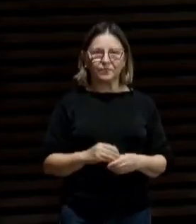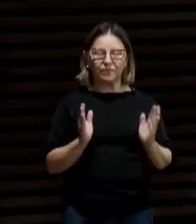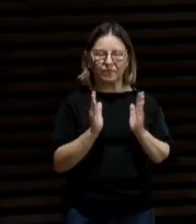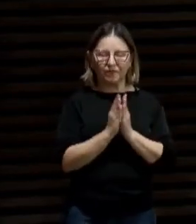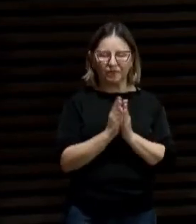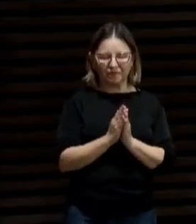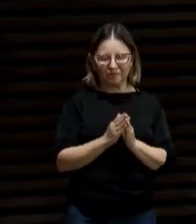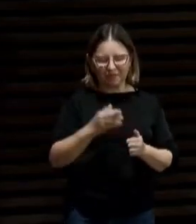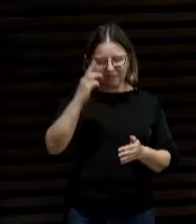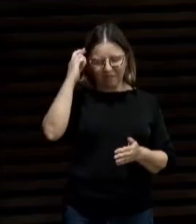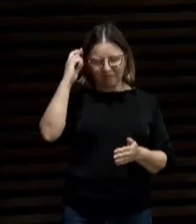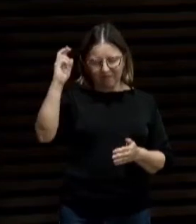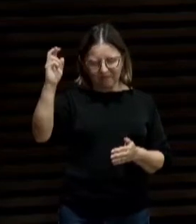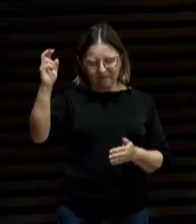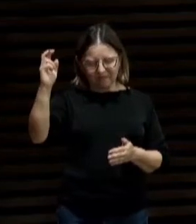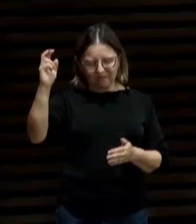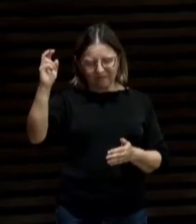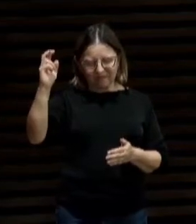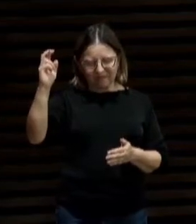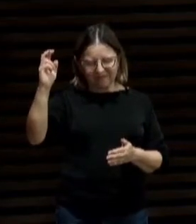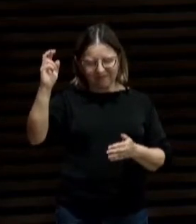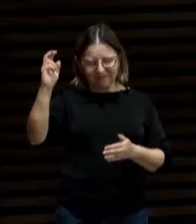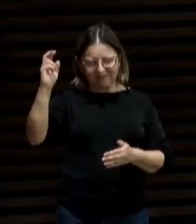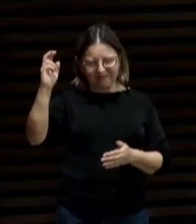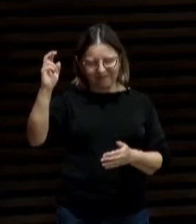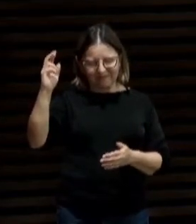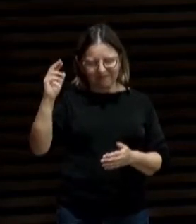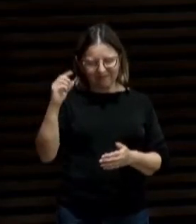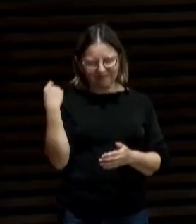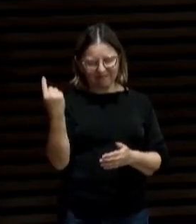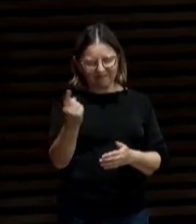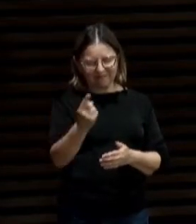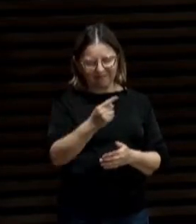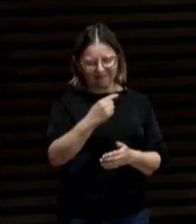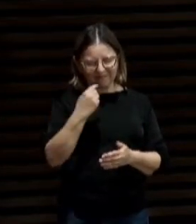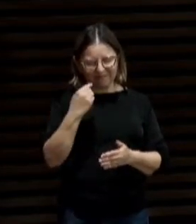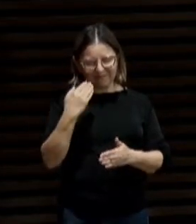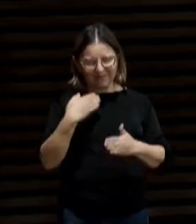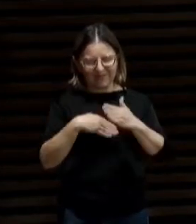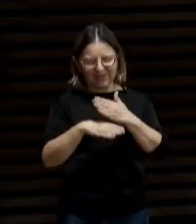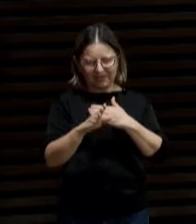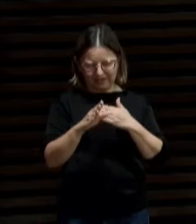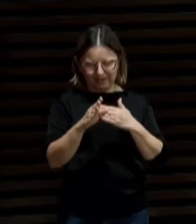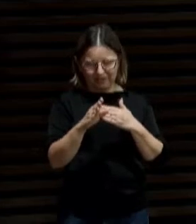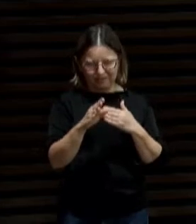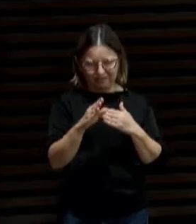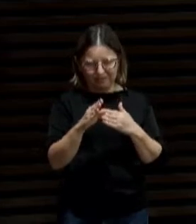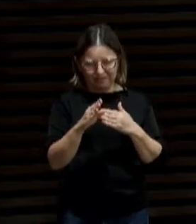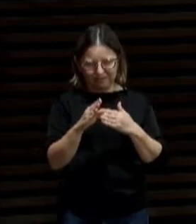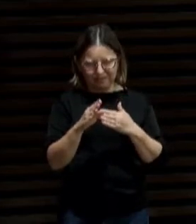Ó Senhor, vivemos no tempo que o Senhor Jesus chamou de princípio das